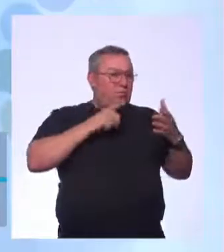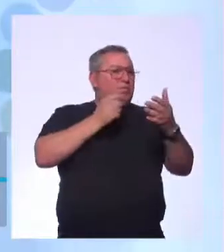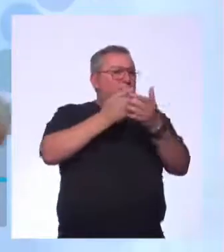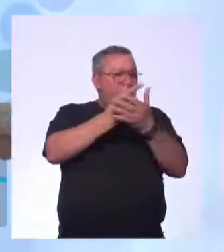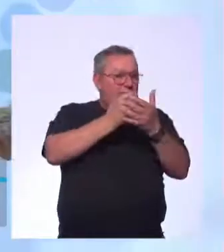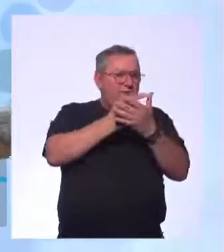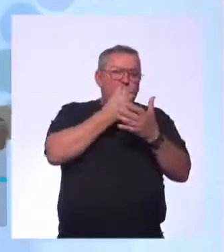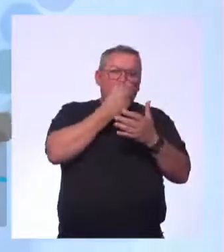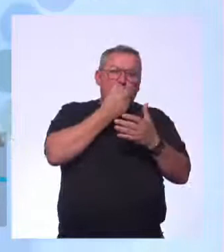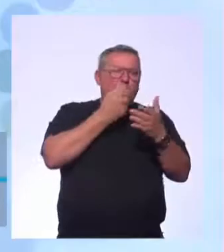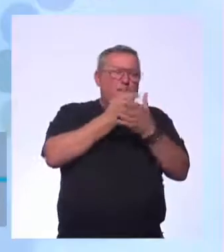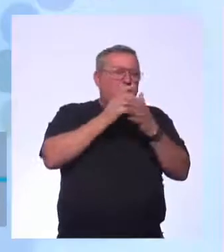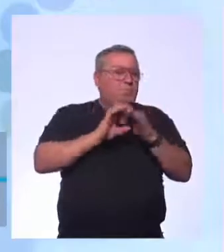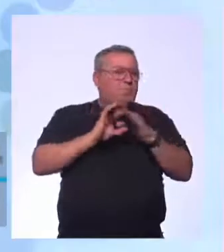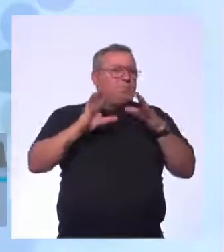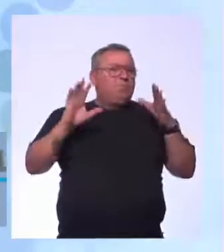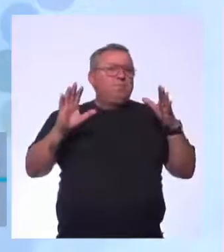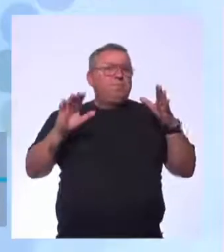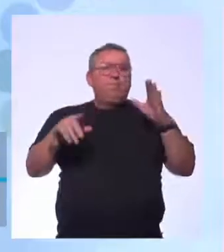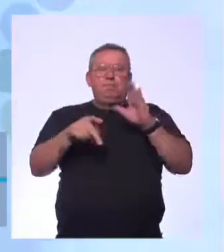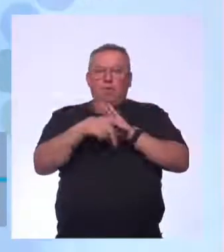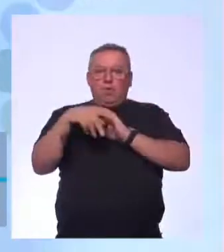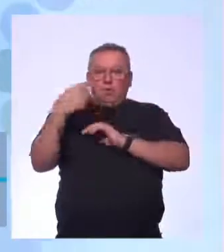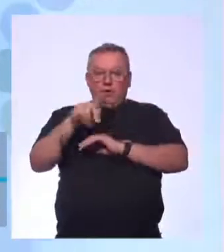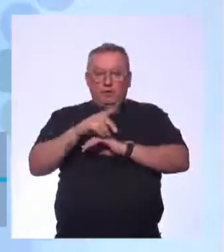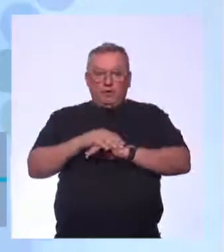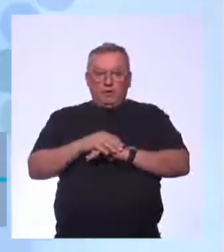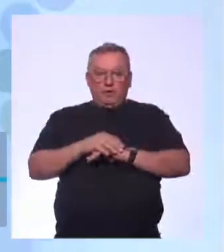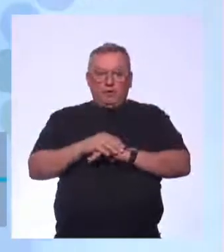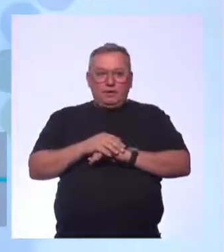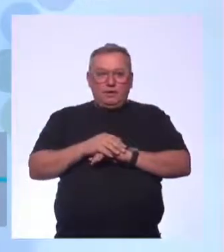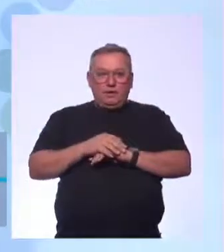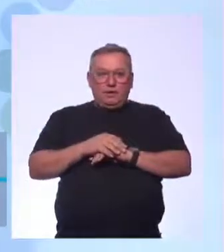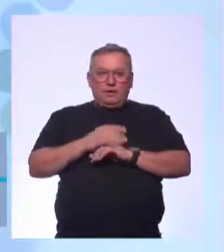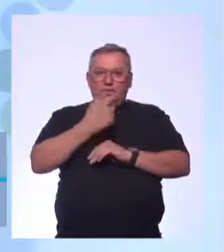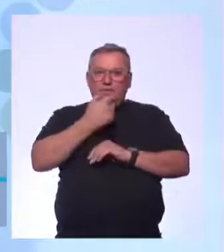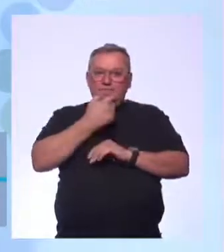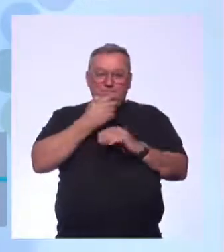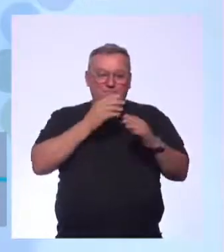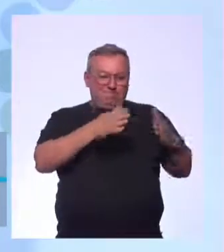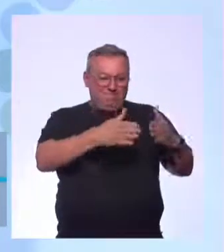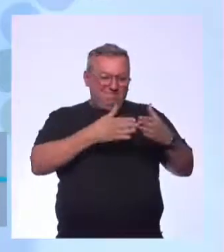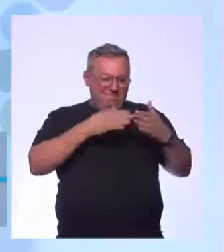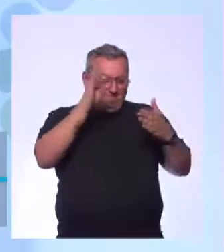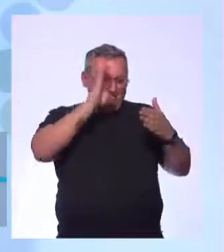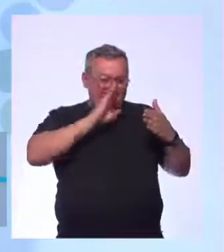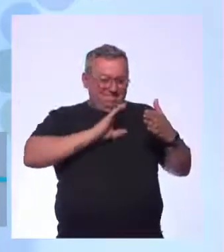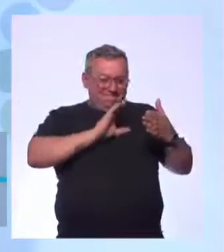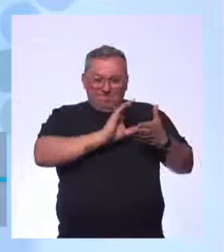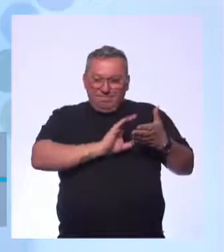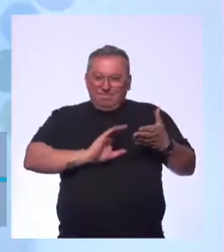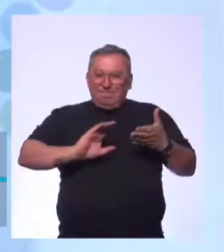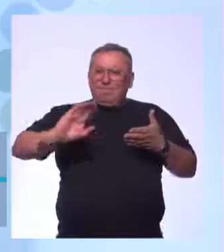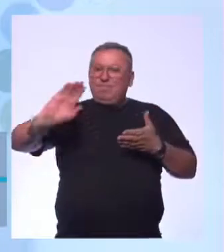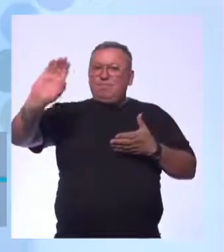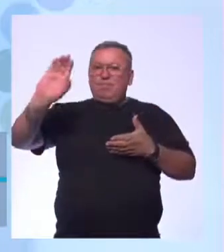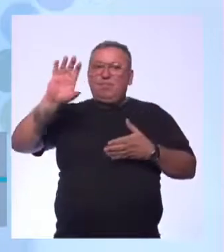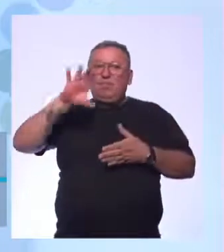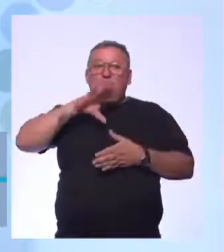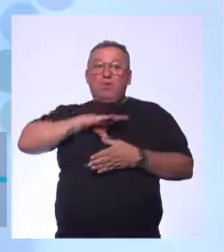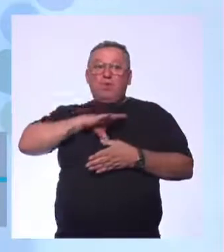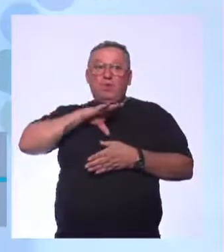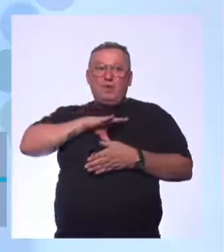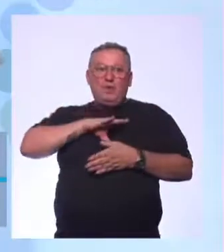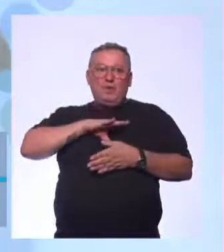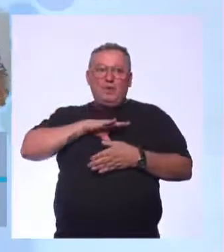poder bancar a sua independência, pagar pela sua independência. Os ingleses emprestam esse dinheiro, então nós, aqui no Brasil,